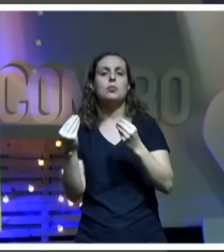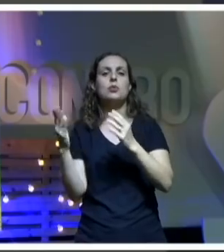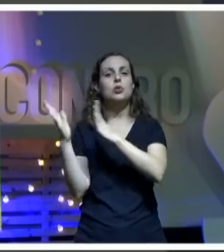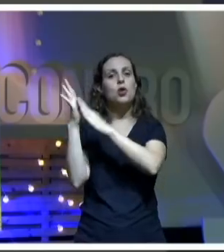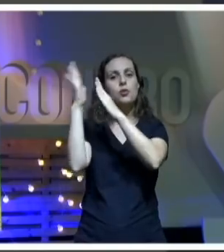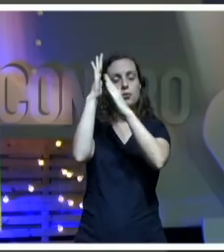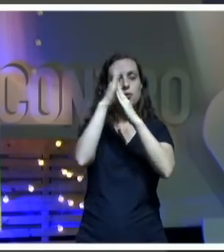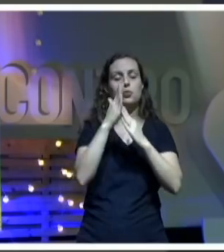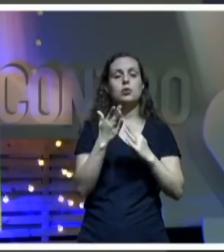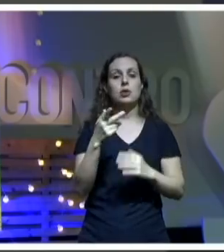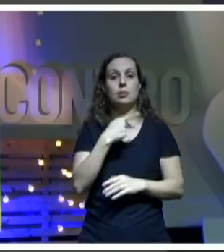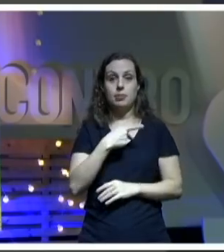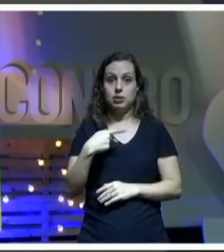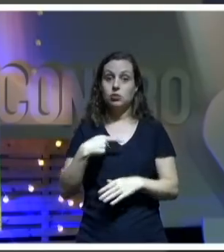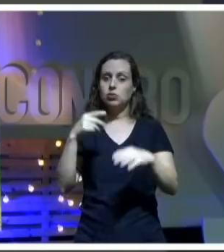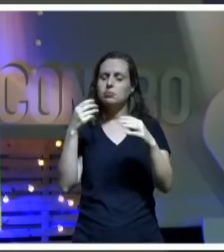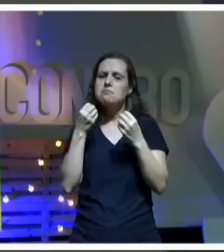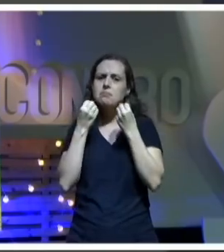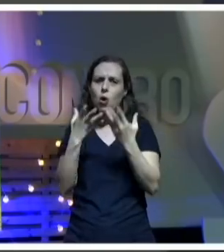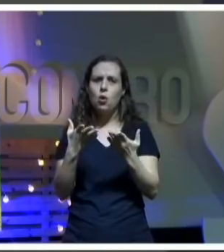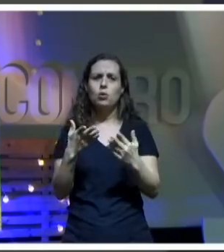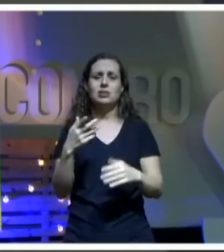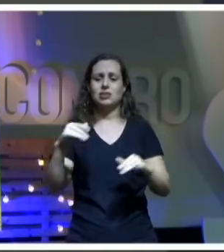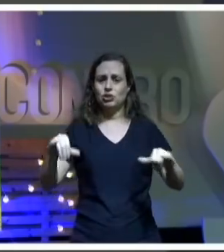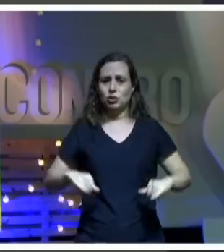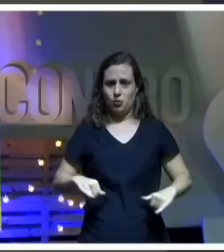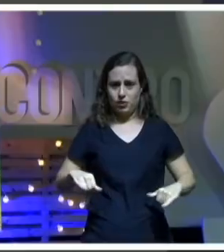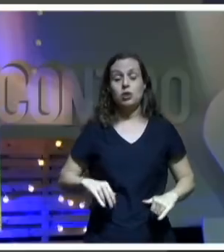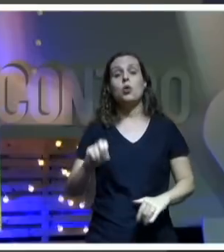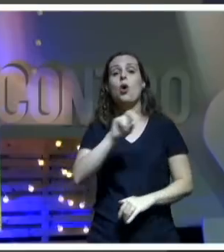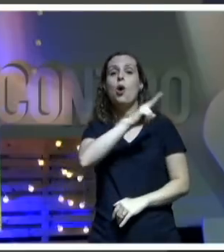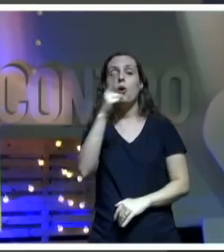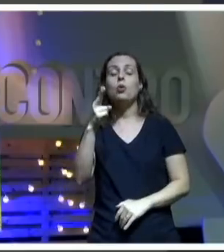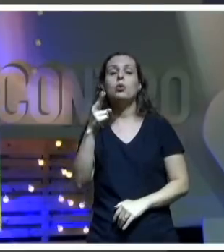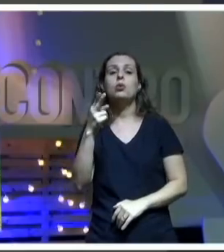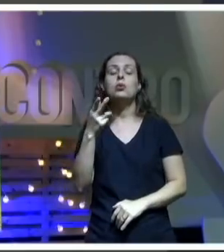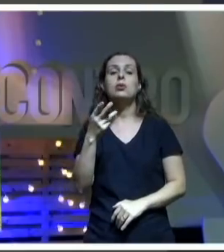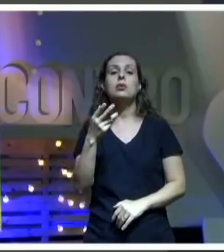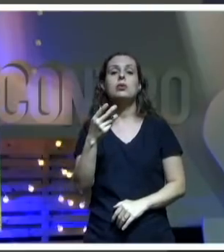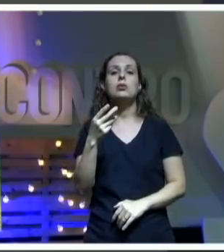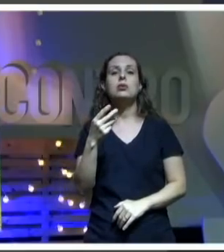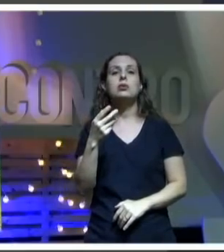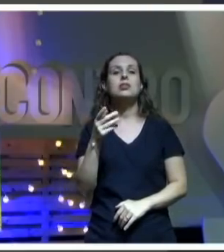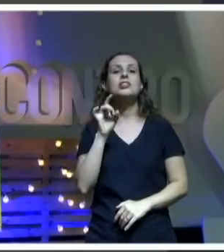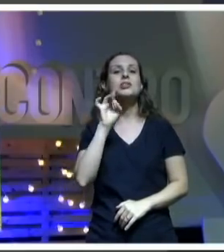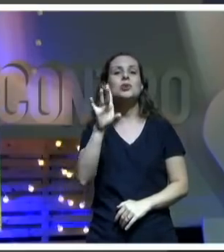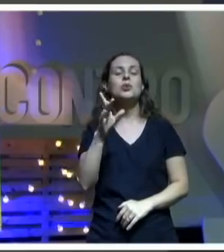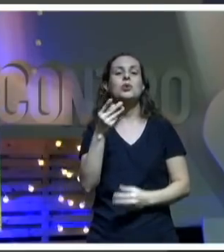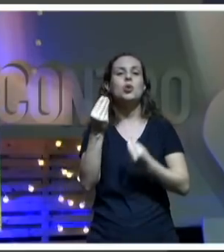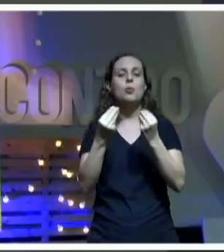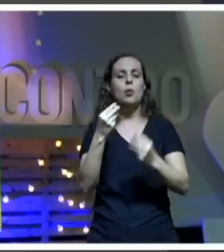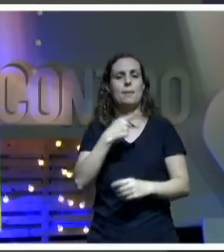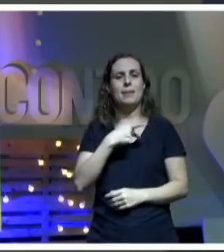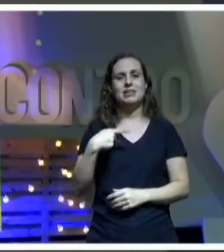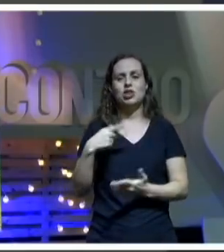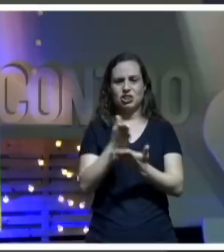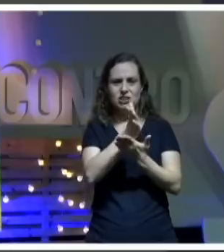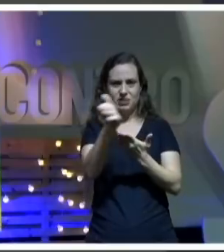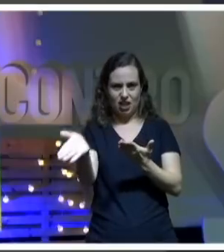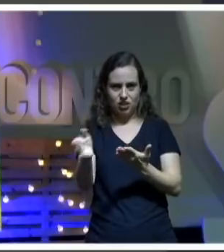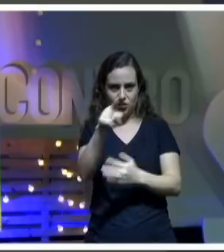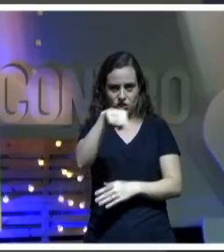um pastor de igreja a igreja dele está sofrendo ou aquele empregador bonita congregando igreja mais é pastor jin desviado andré vargas